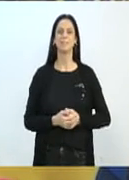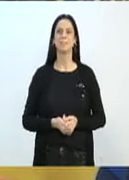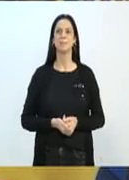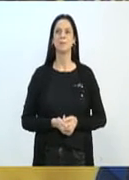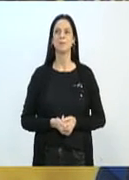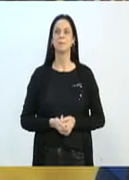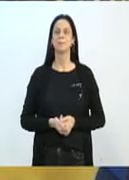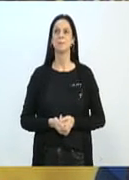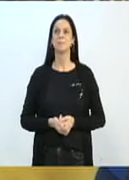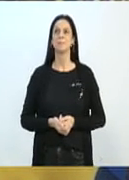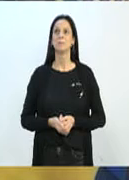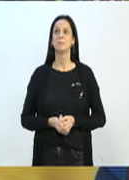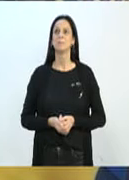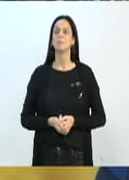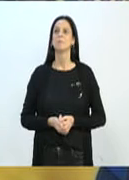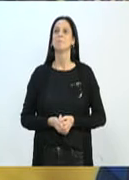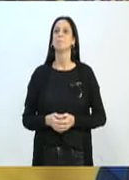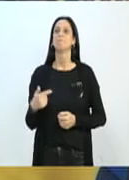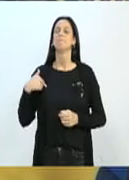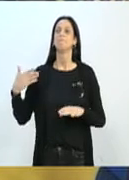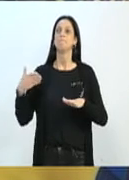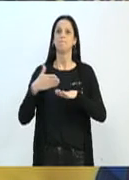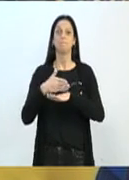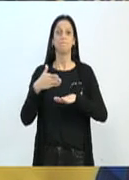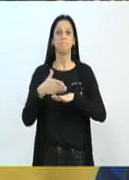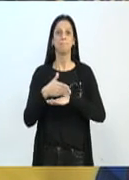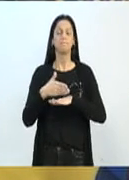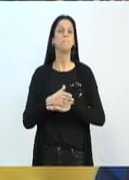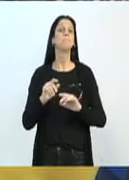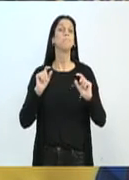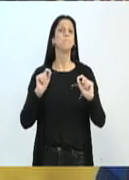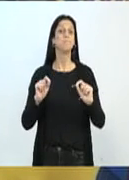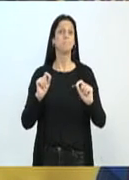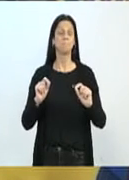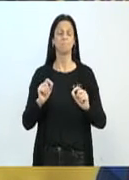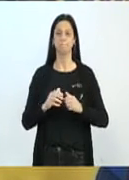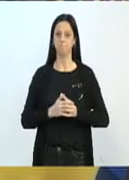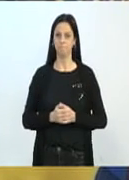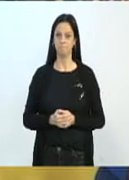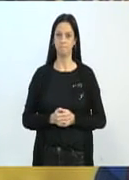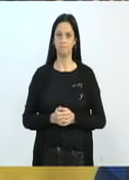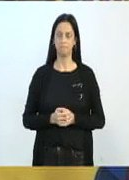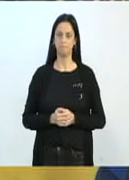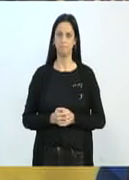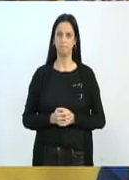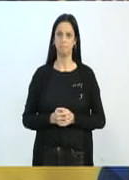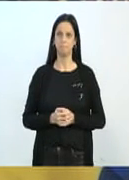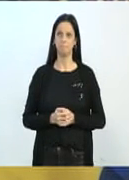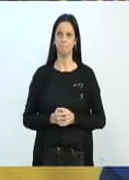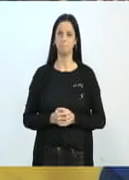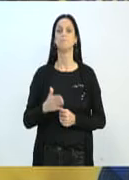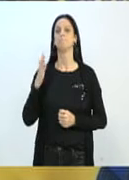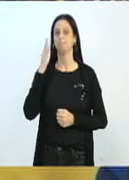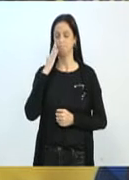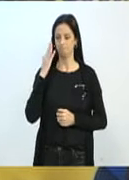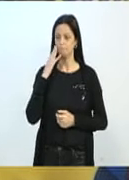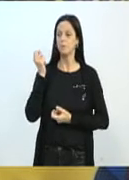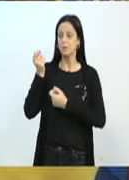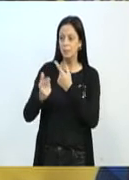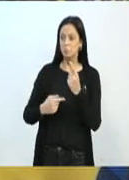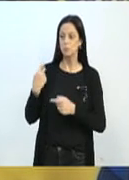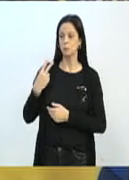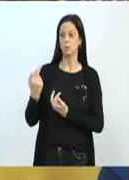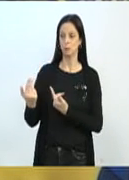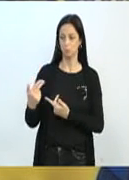específico e o Participei de uma causa que eu sei que é o engajamento de alguns